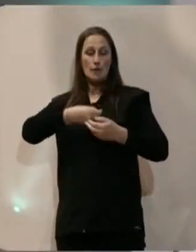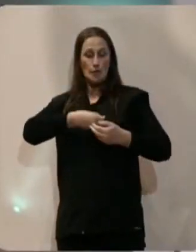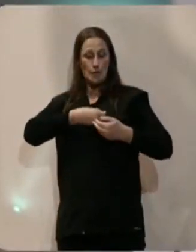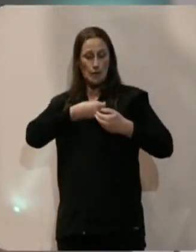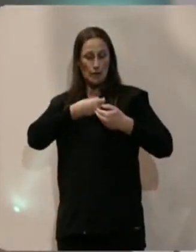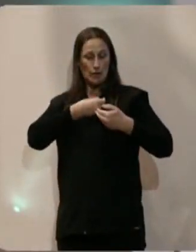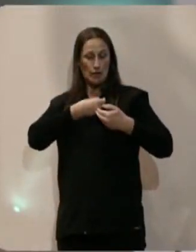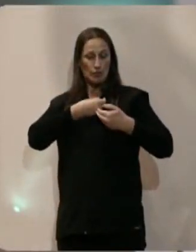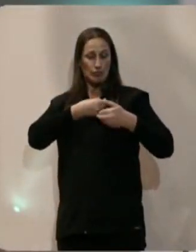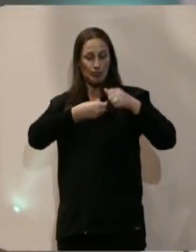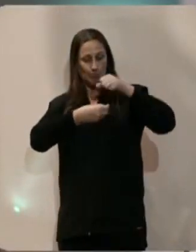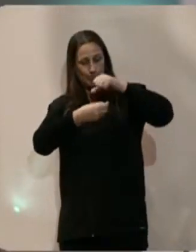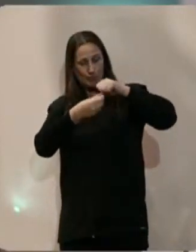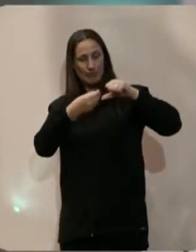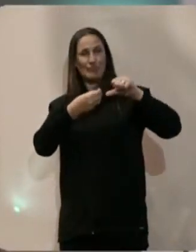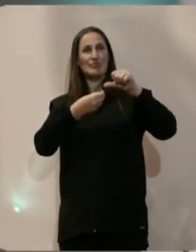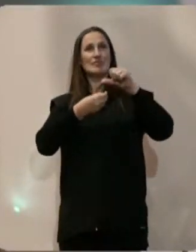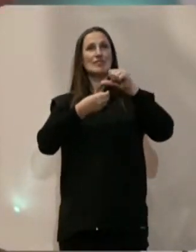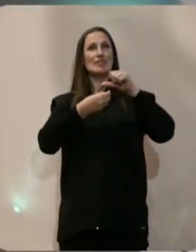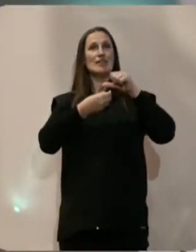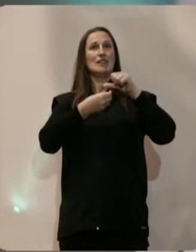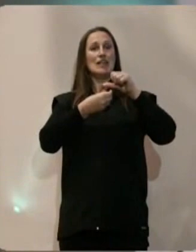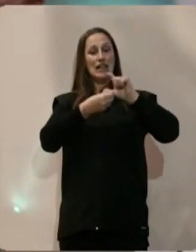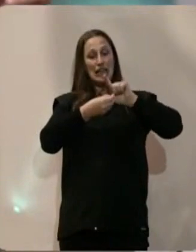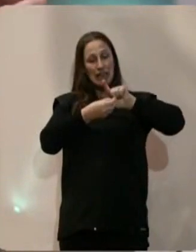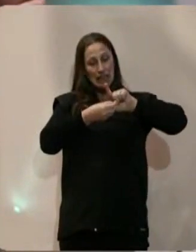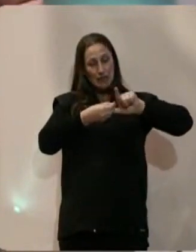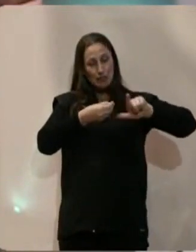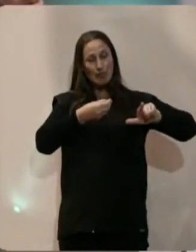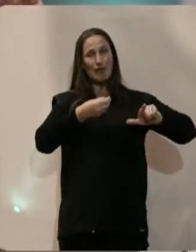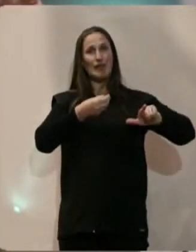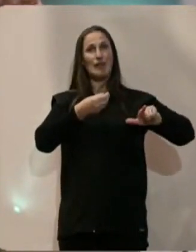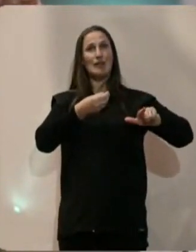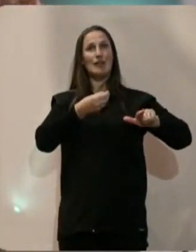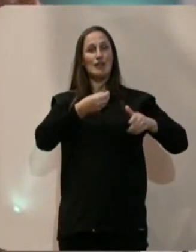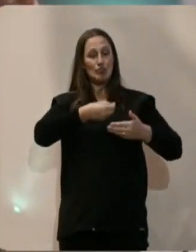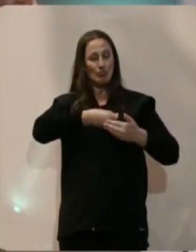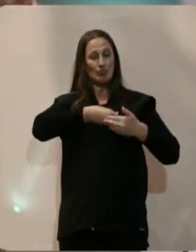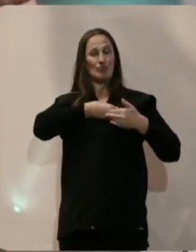vida. Há orações que Deus não pode ouvir.